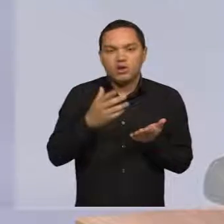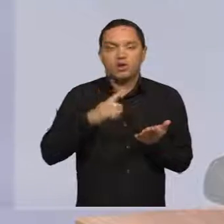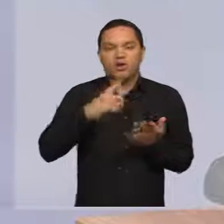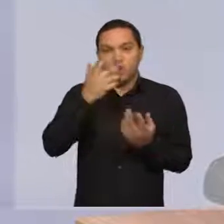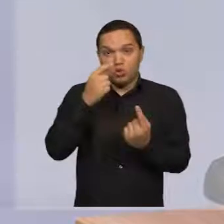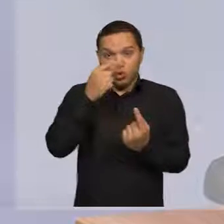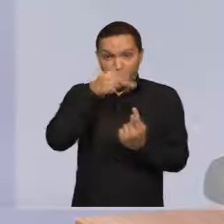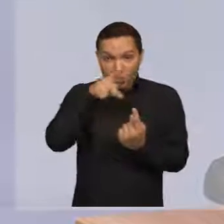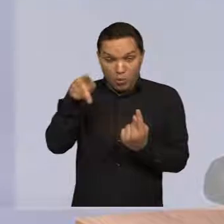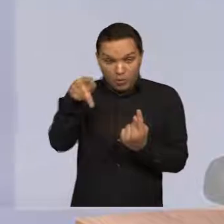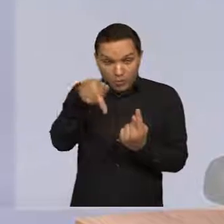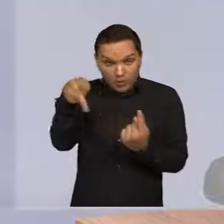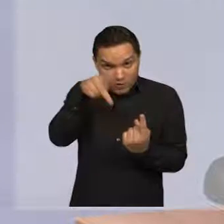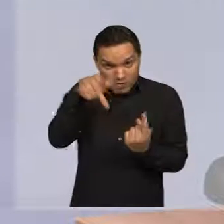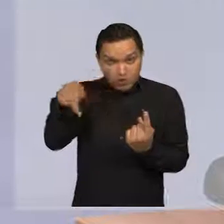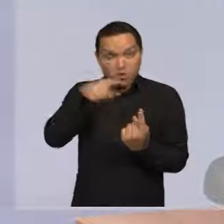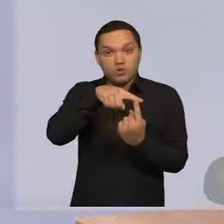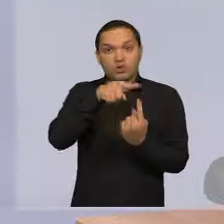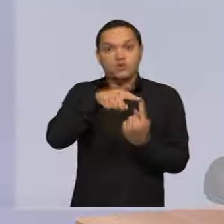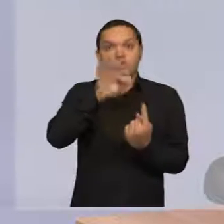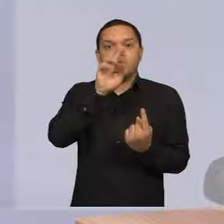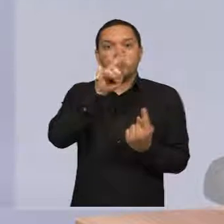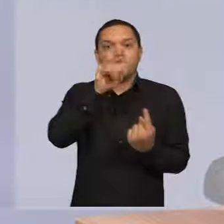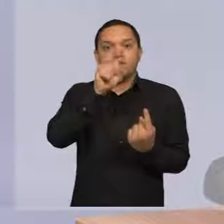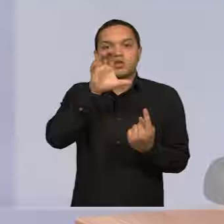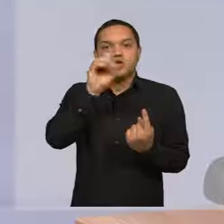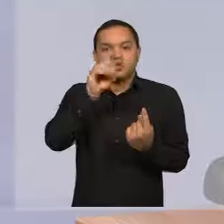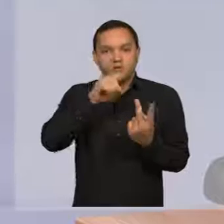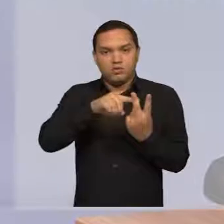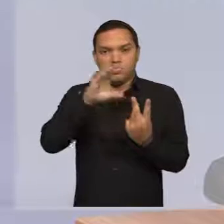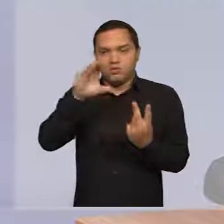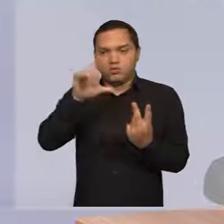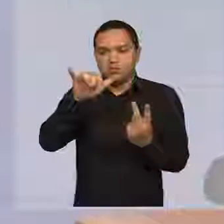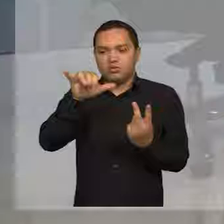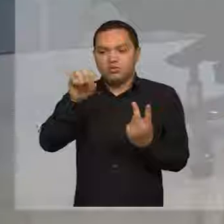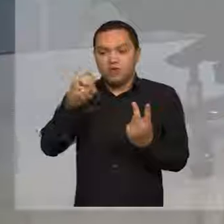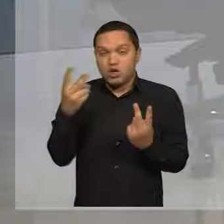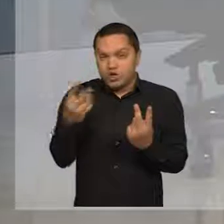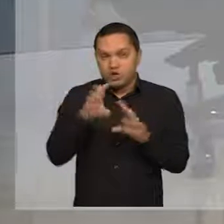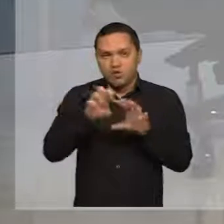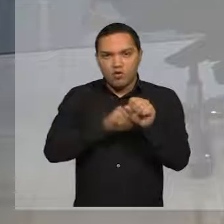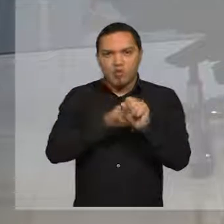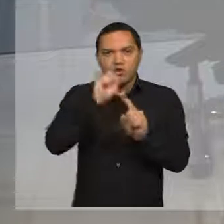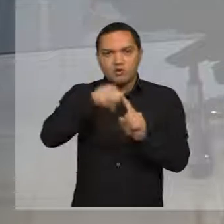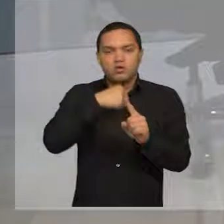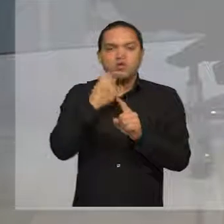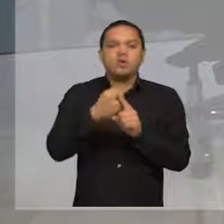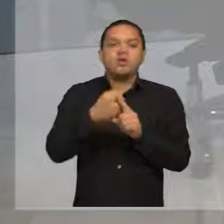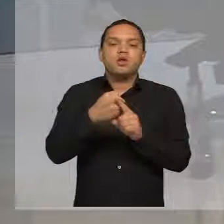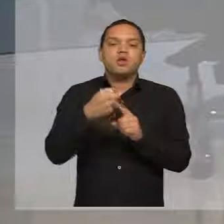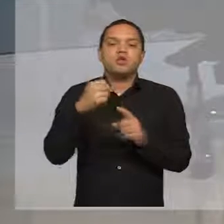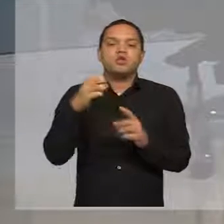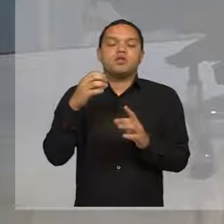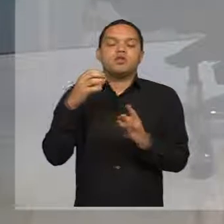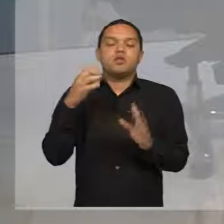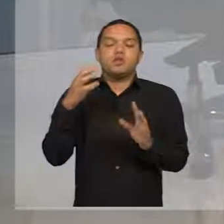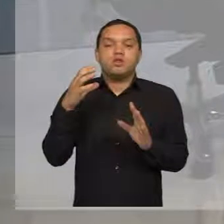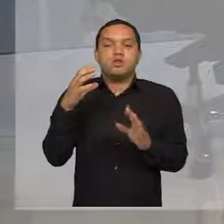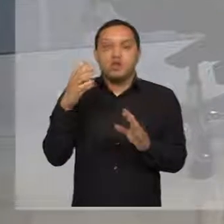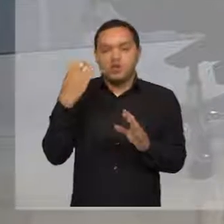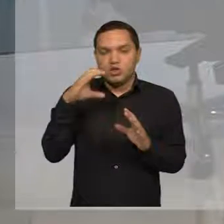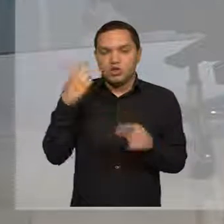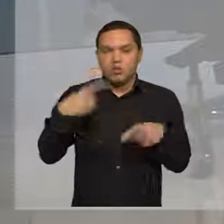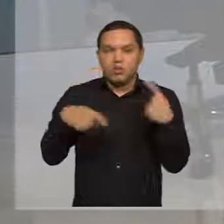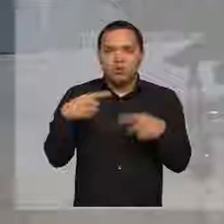participações dos professores debatedores Francisco Moreira e Clésio Arruda, sociólogos, cientistas políticos, que vão nos ajudar